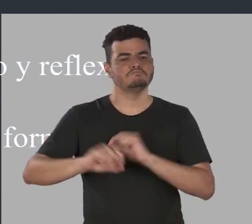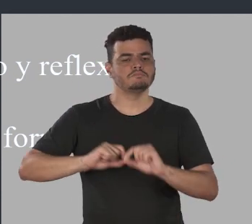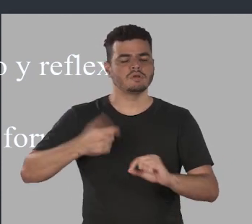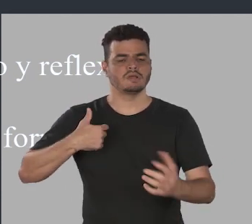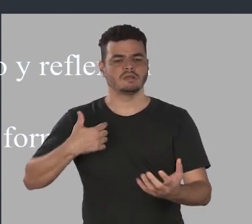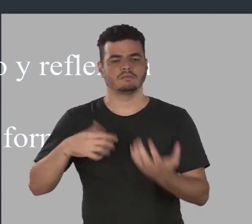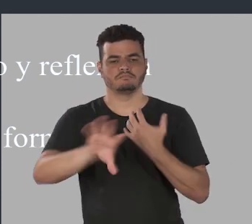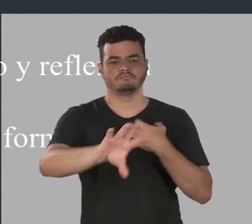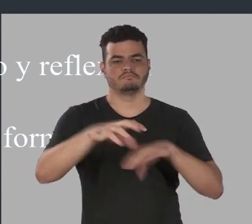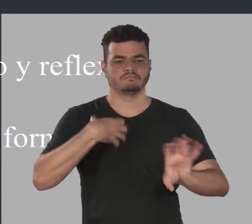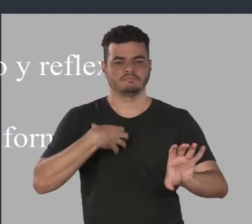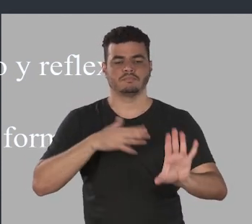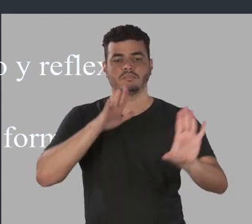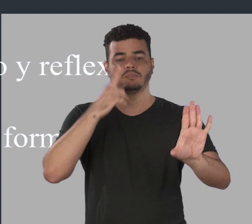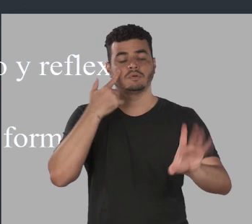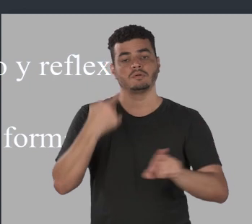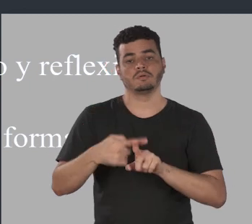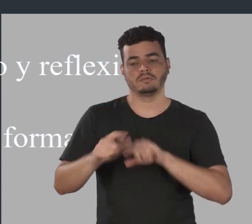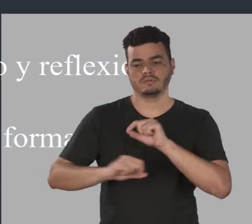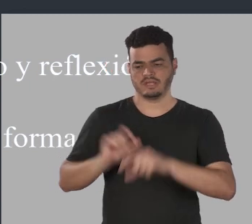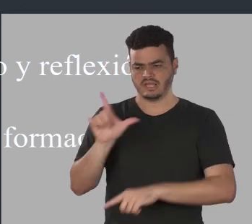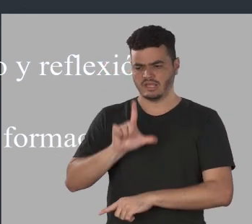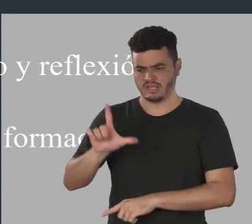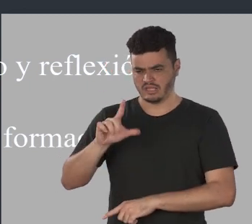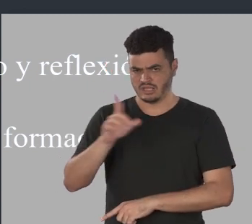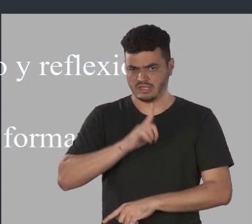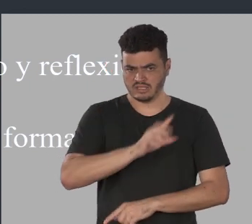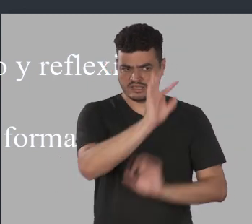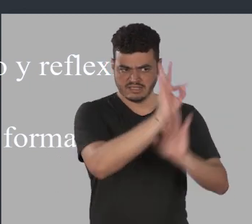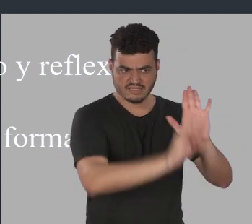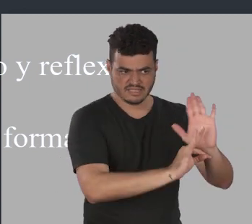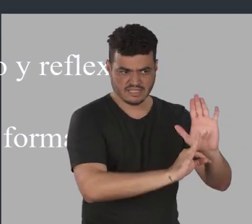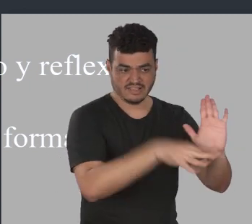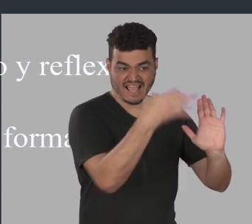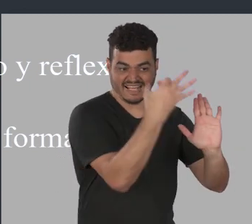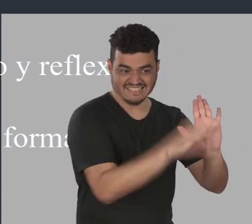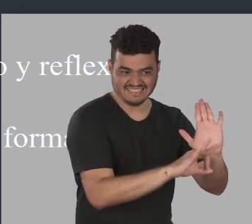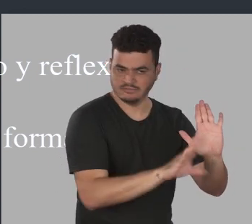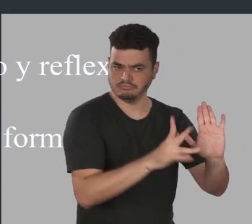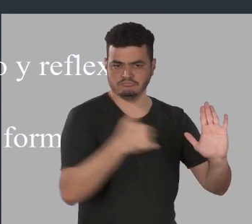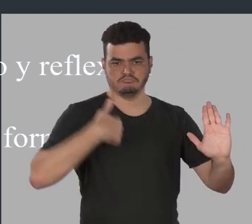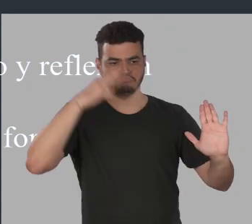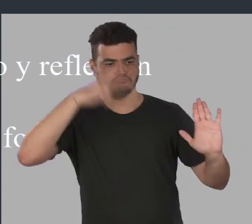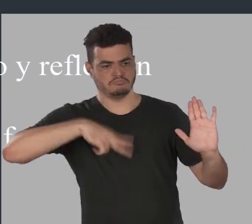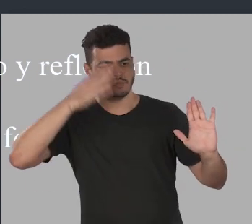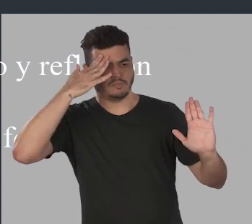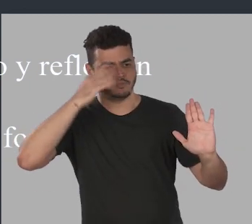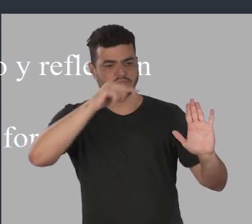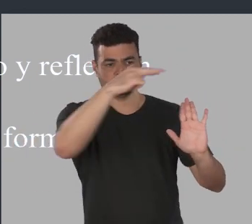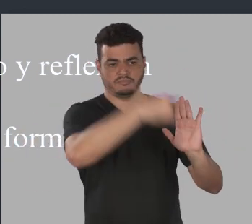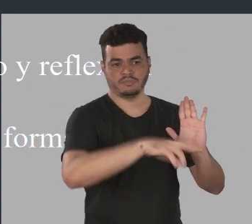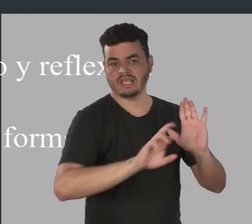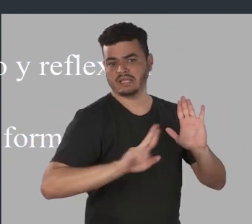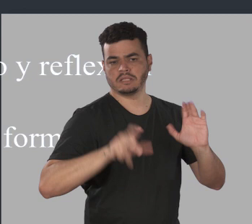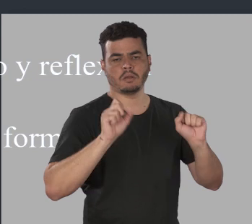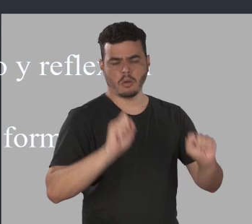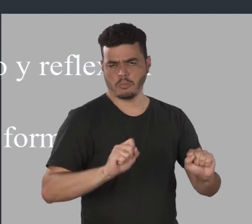literatura, né, que chegar a descobrir o significado correto de um texto, porque não tem, está